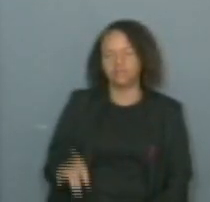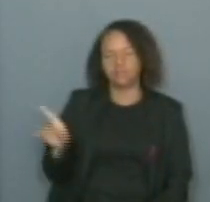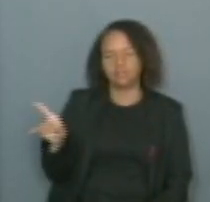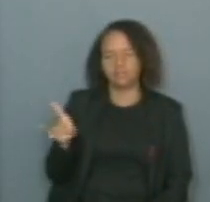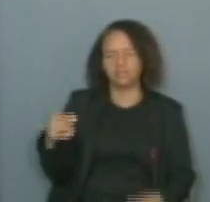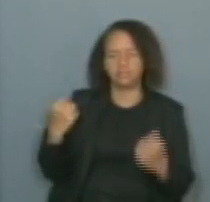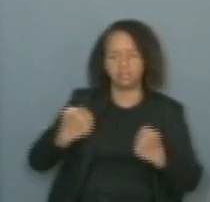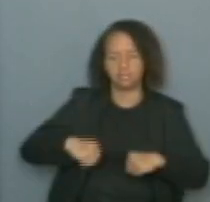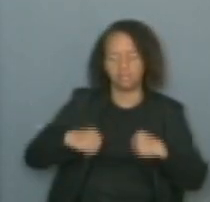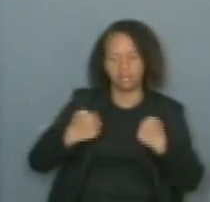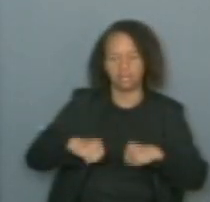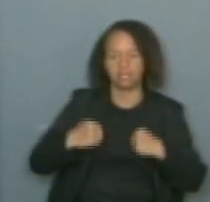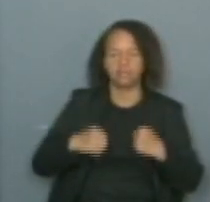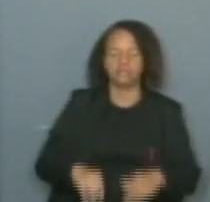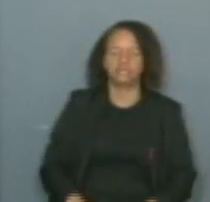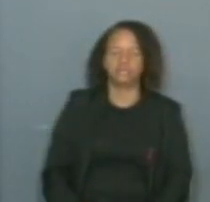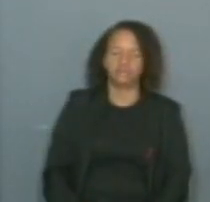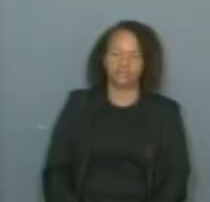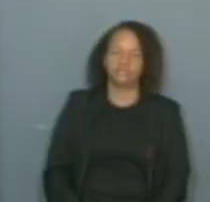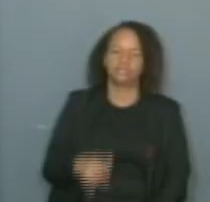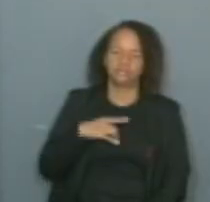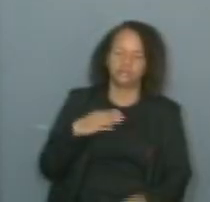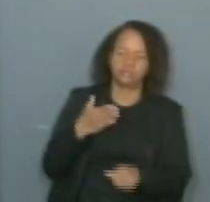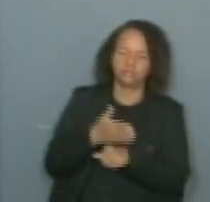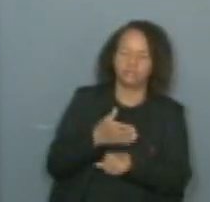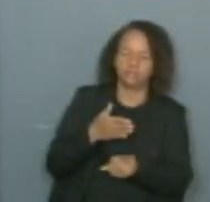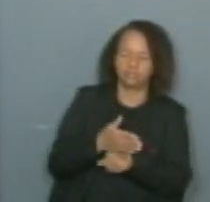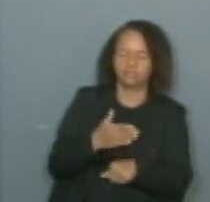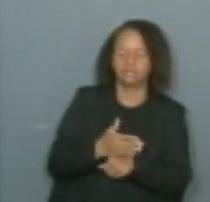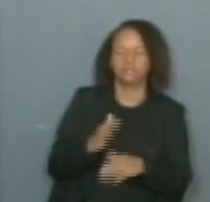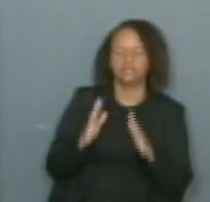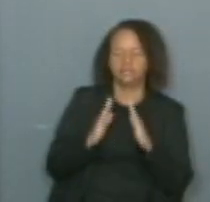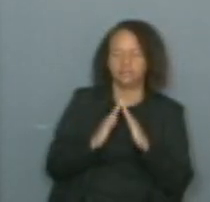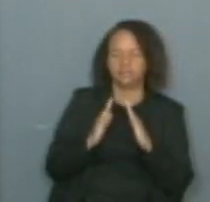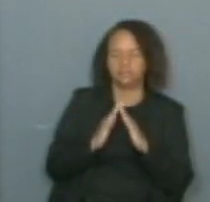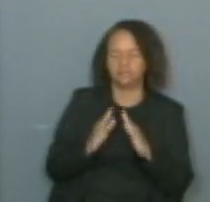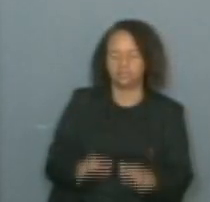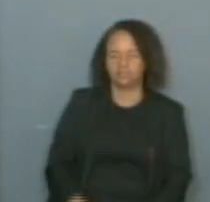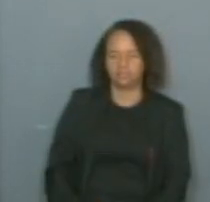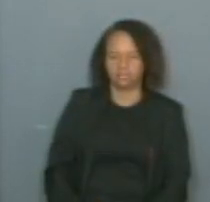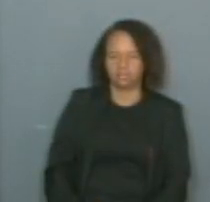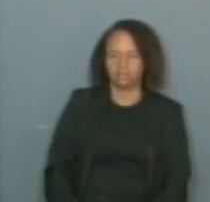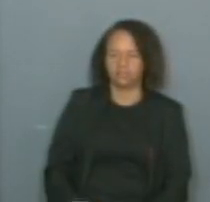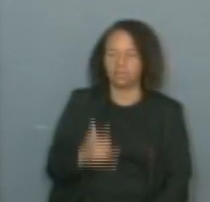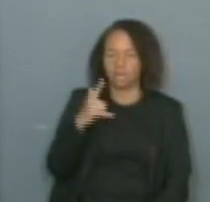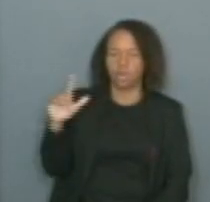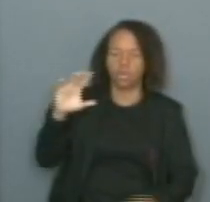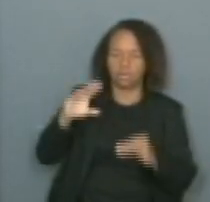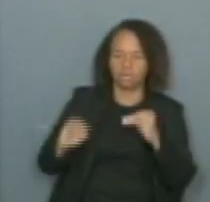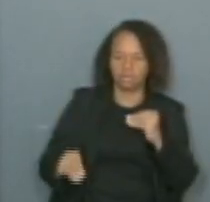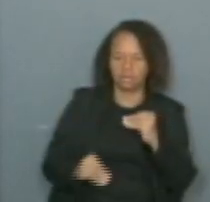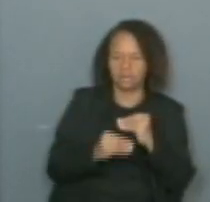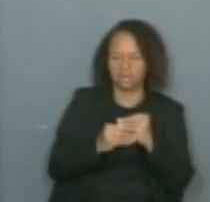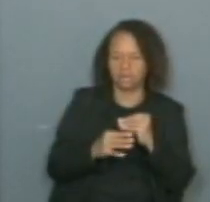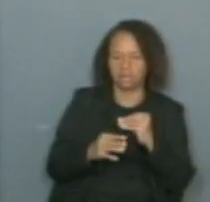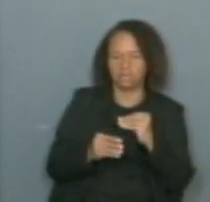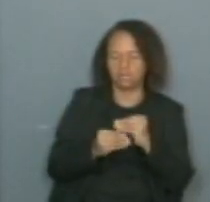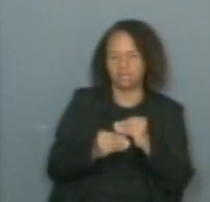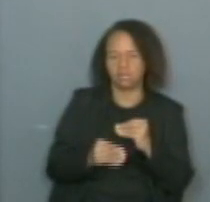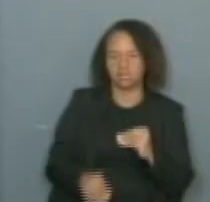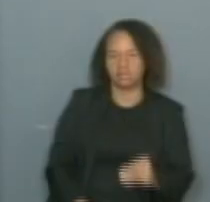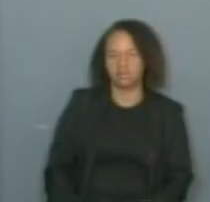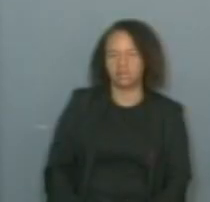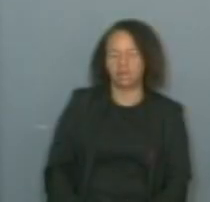efetivamente precisam ter acesso à moradia. Outra emenda,